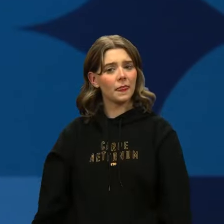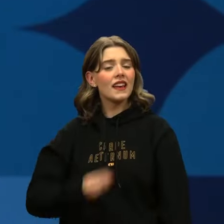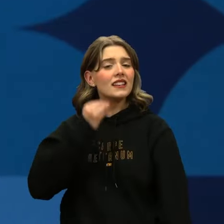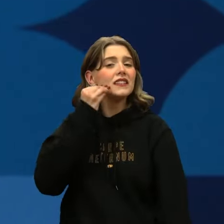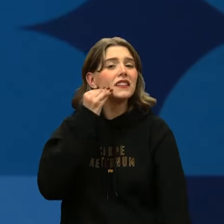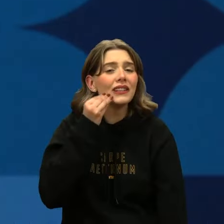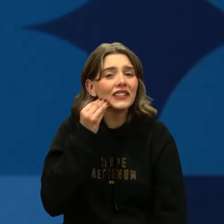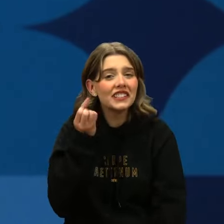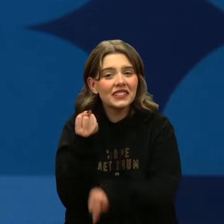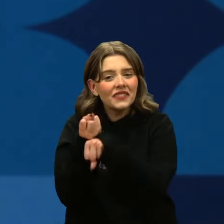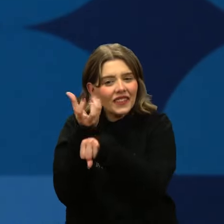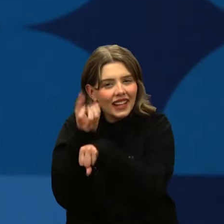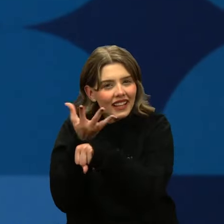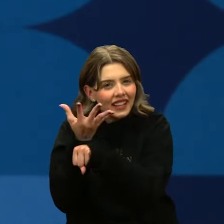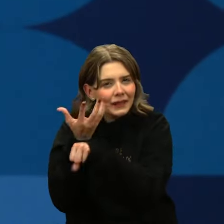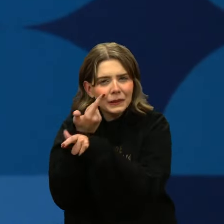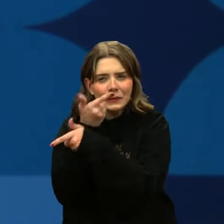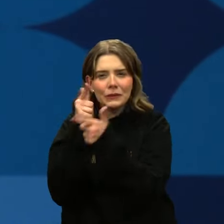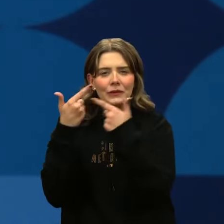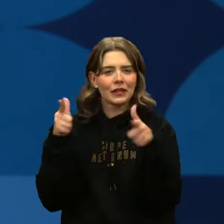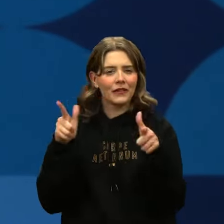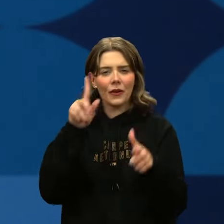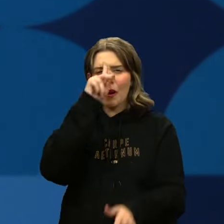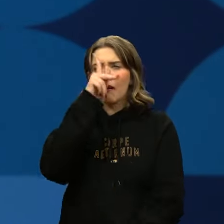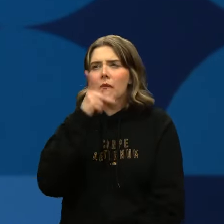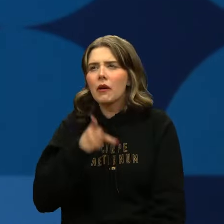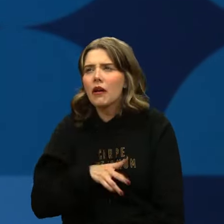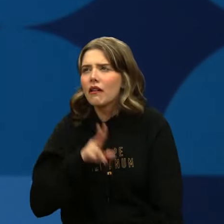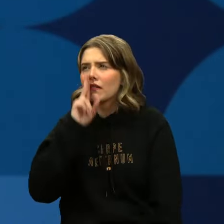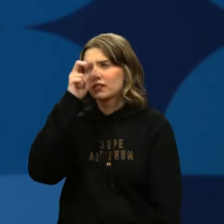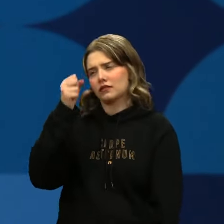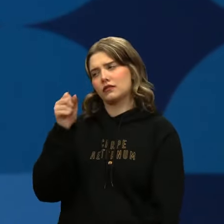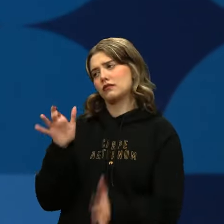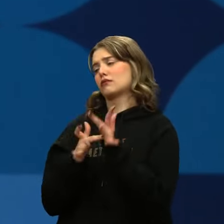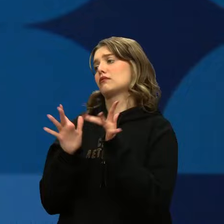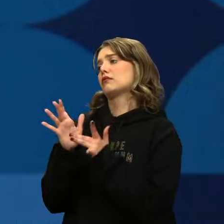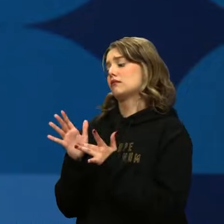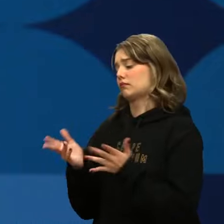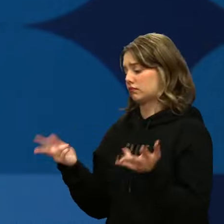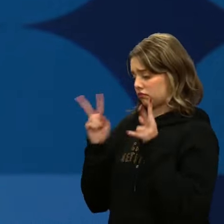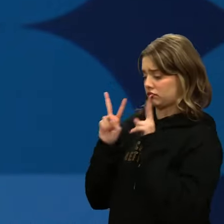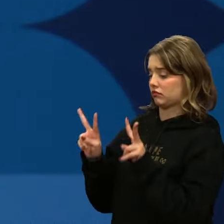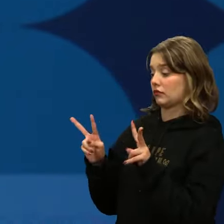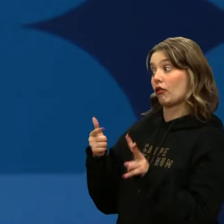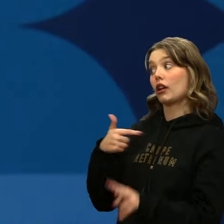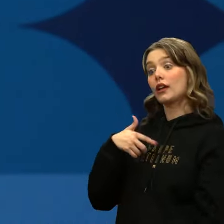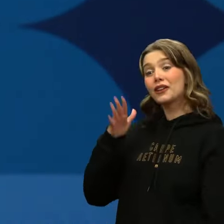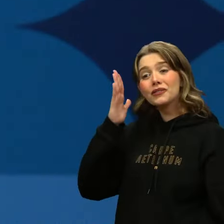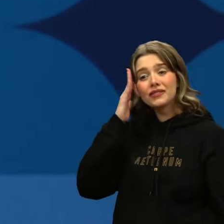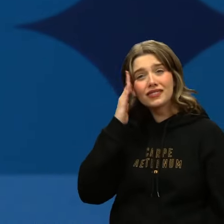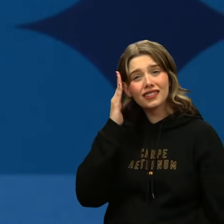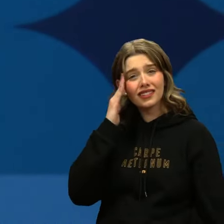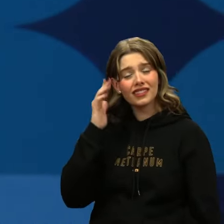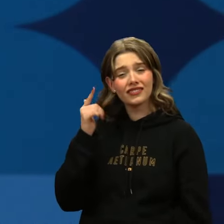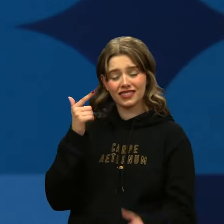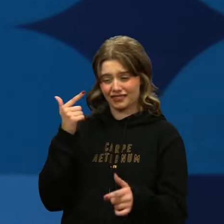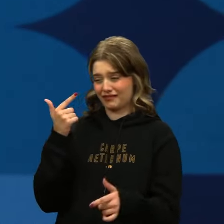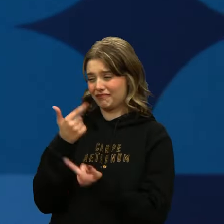tinha a ver com a sua própria força. Jesus olha para eles e fala: eu sei que vocês têm pouca